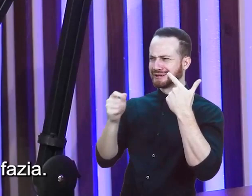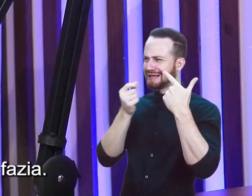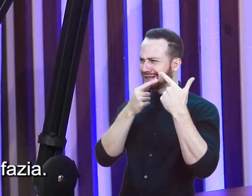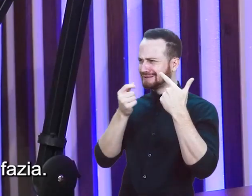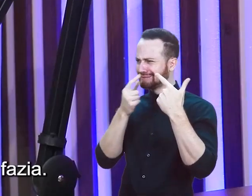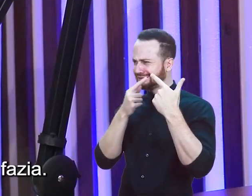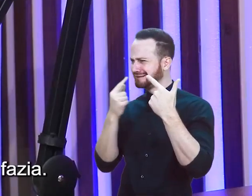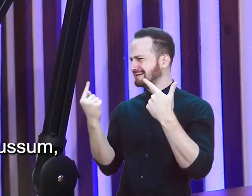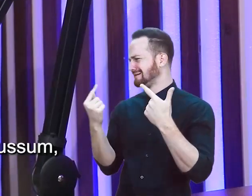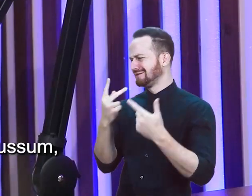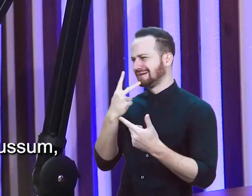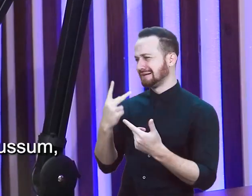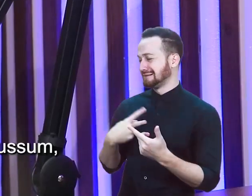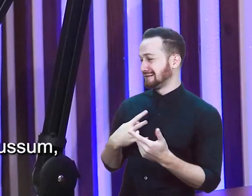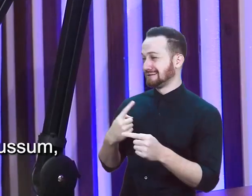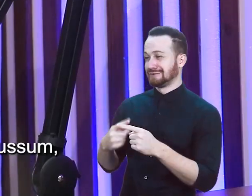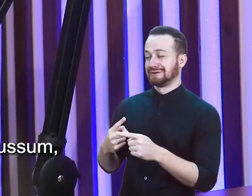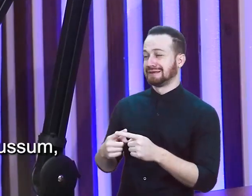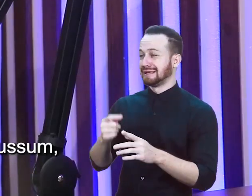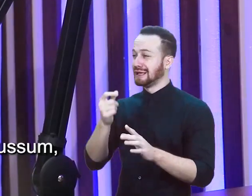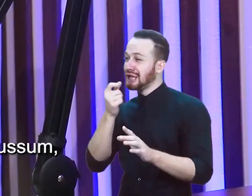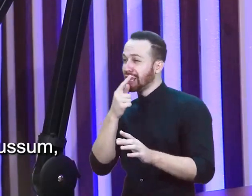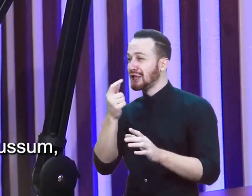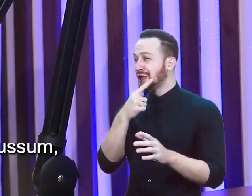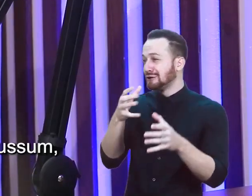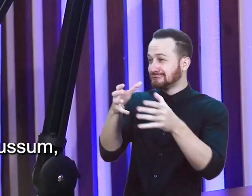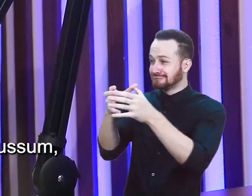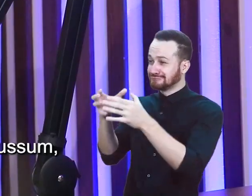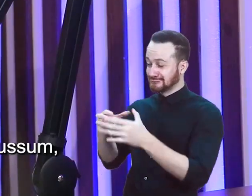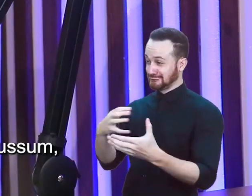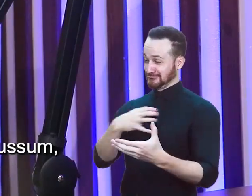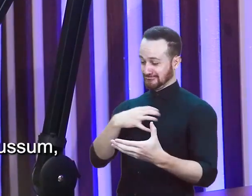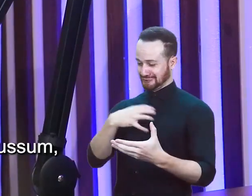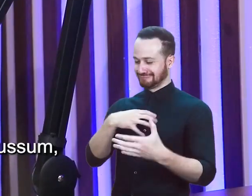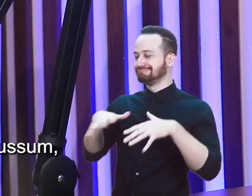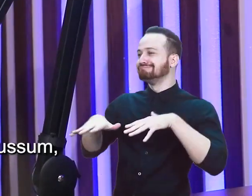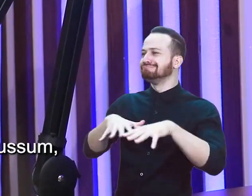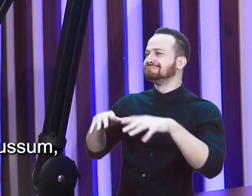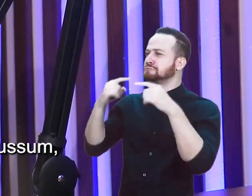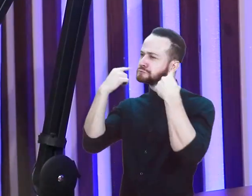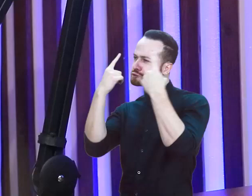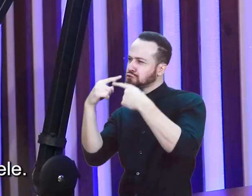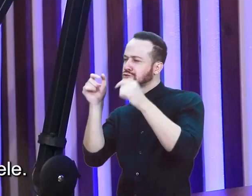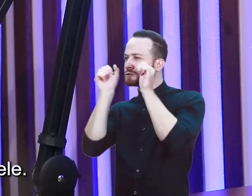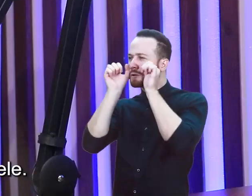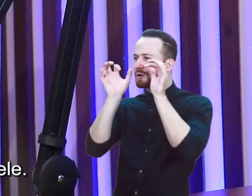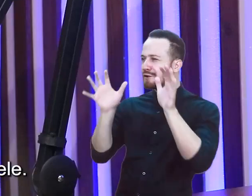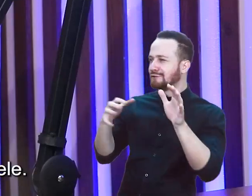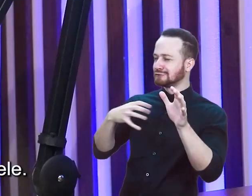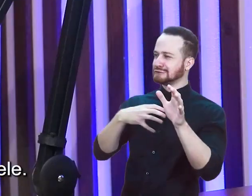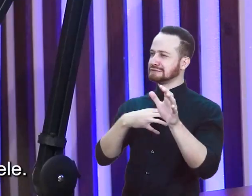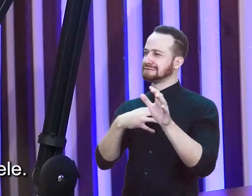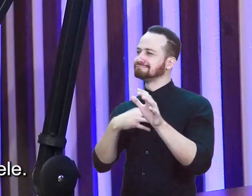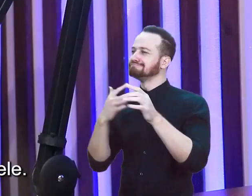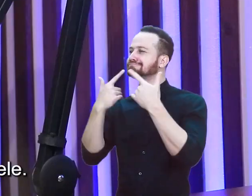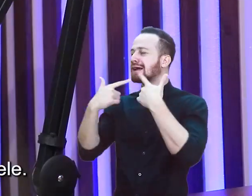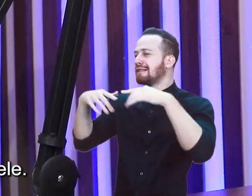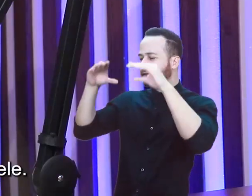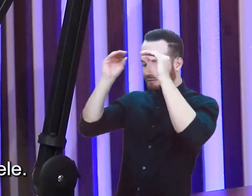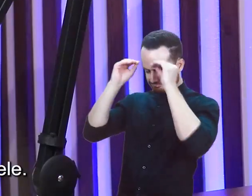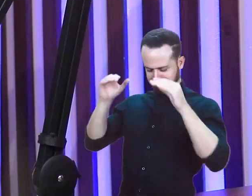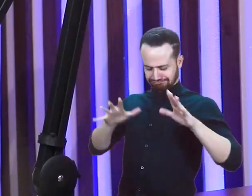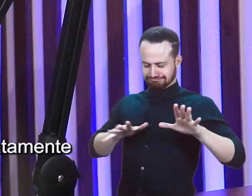que Mussum fazia. Eu ria, às vezes, dos trejeitos do Mussum, os olhares, o jeito, a linguagem